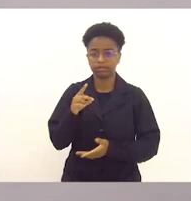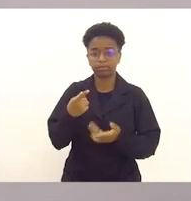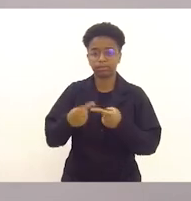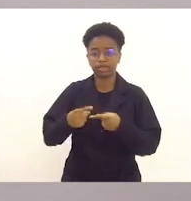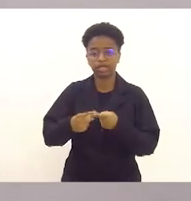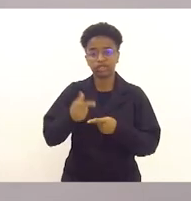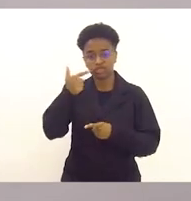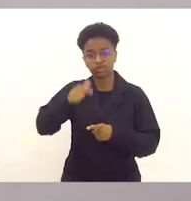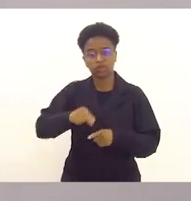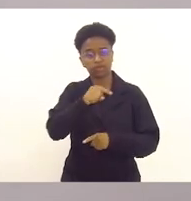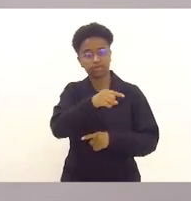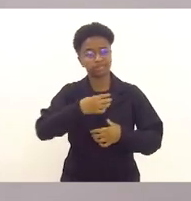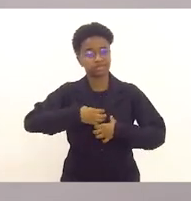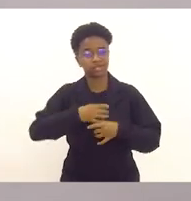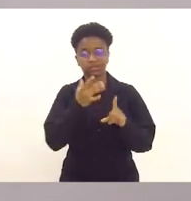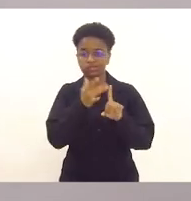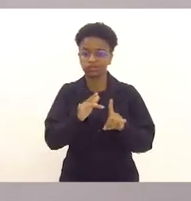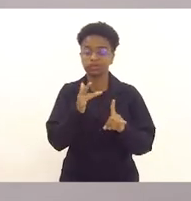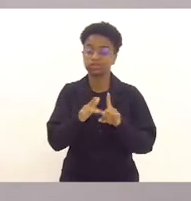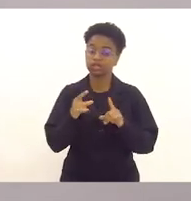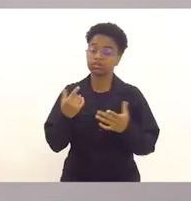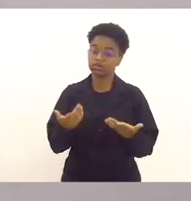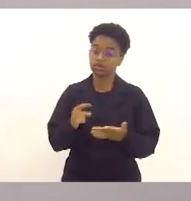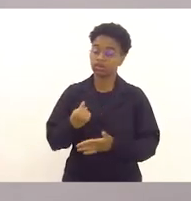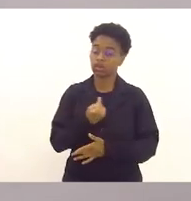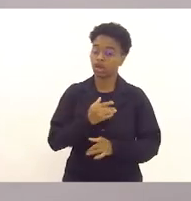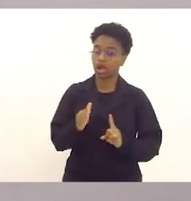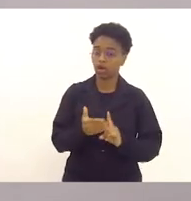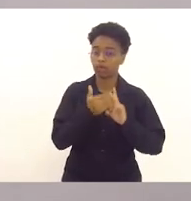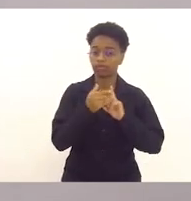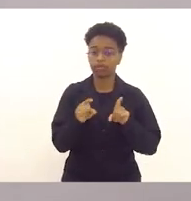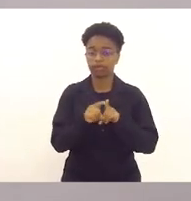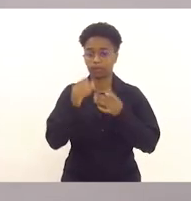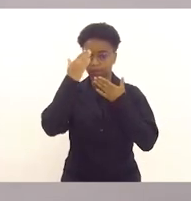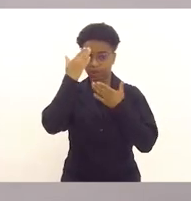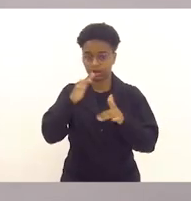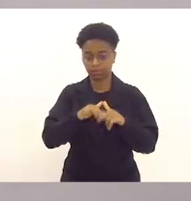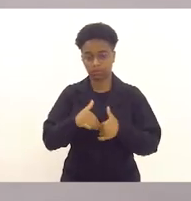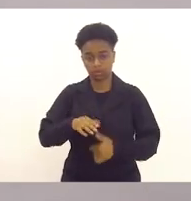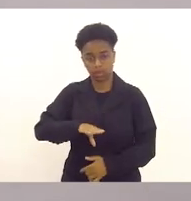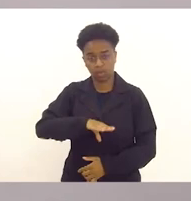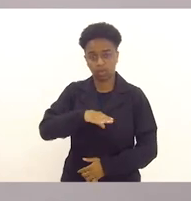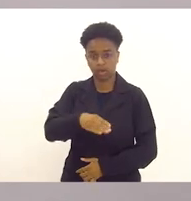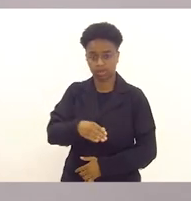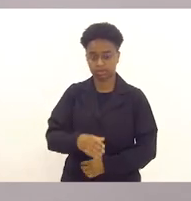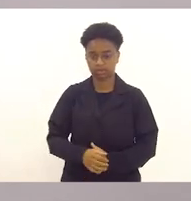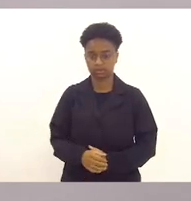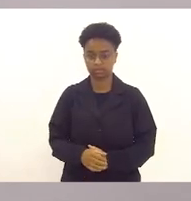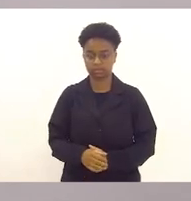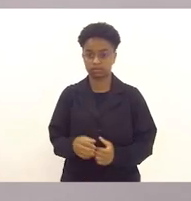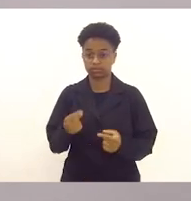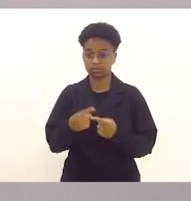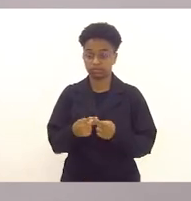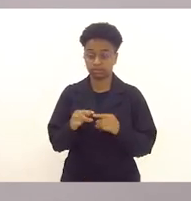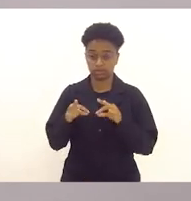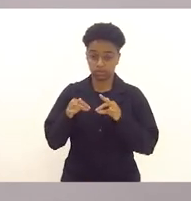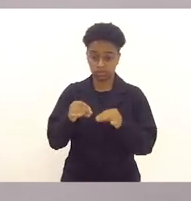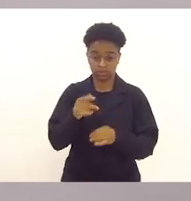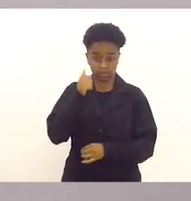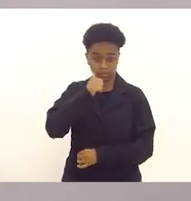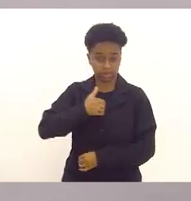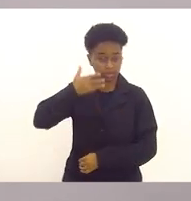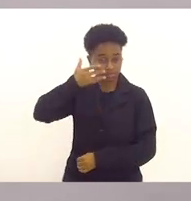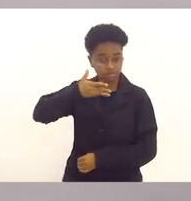então fica aqui o nosso acolhimento e muito obrigada pela sua coragem né todas as mulheres que falam aqui